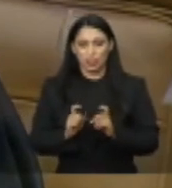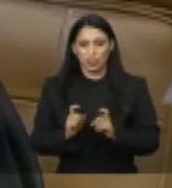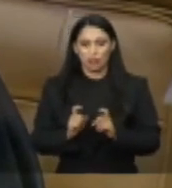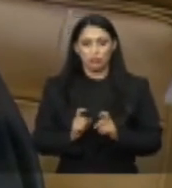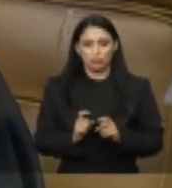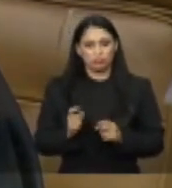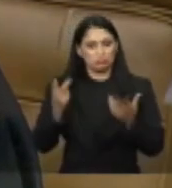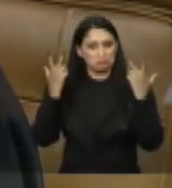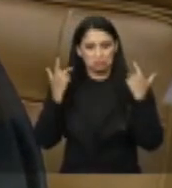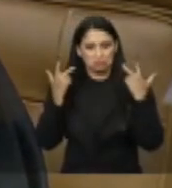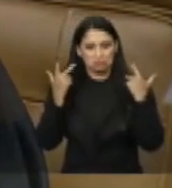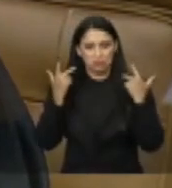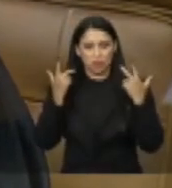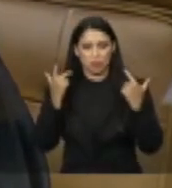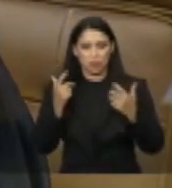de rotina.